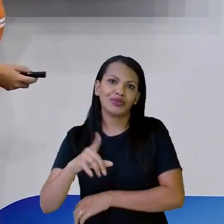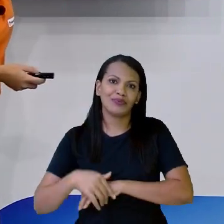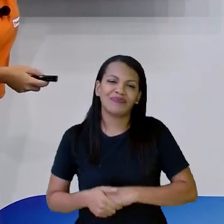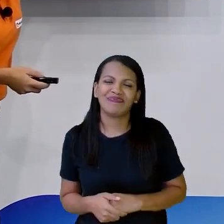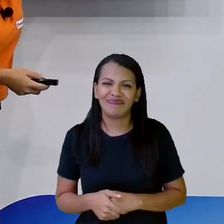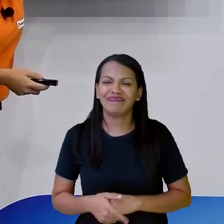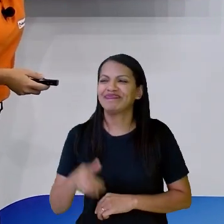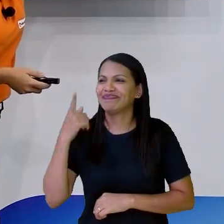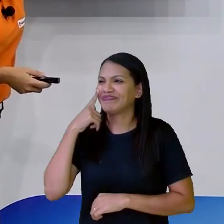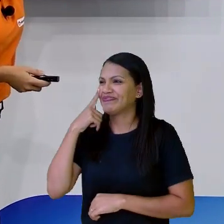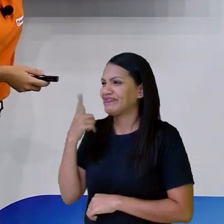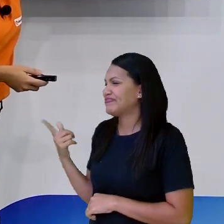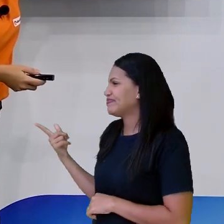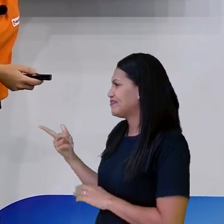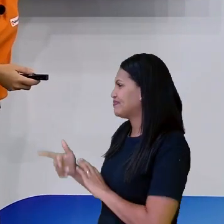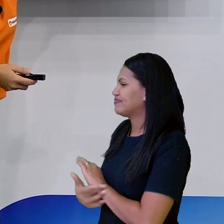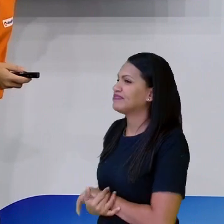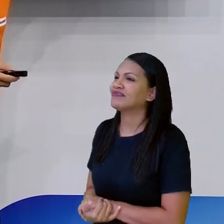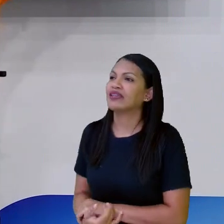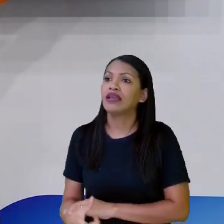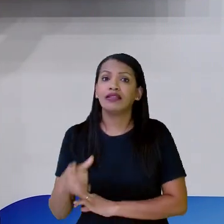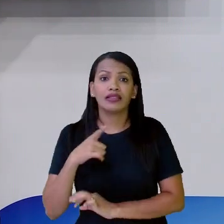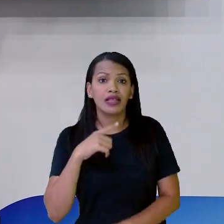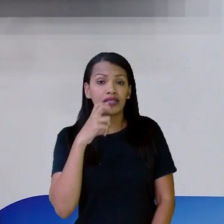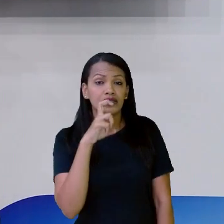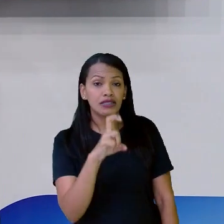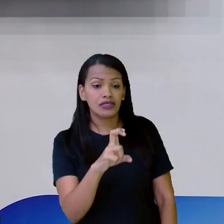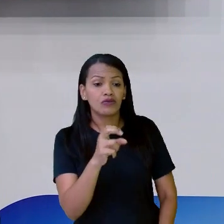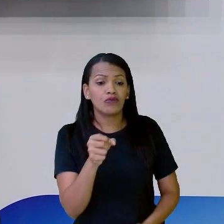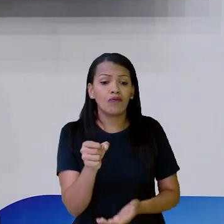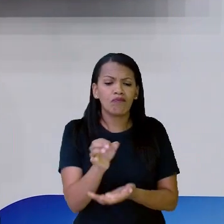ó, eu tenho 10, não, eu tenho as 5 bolinhas,